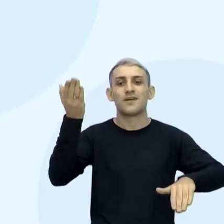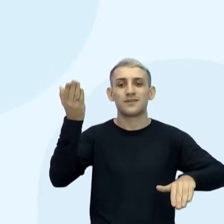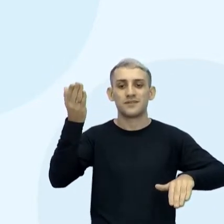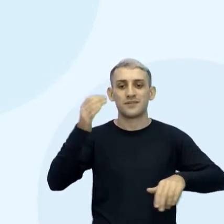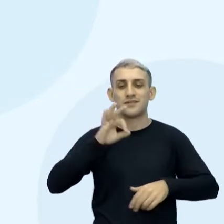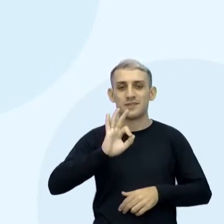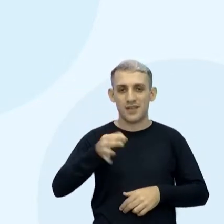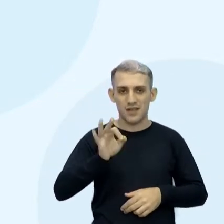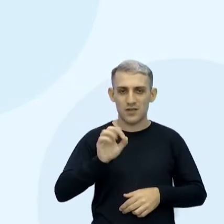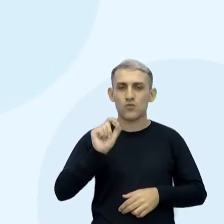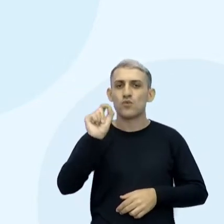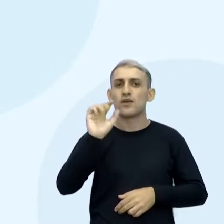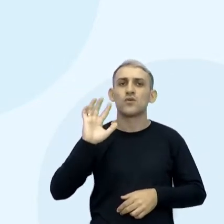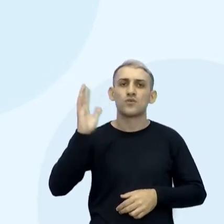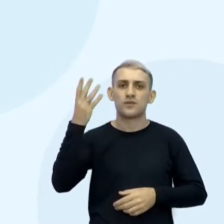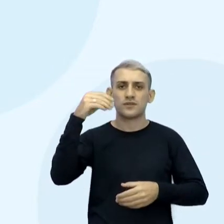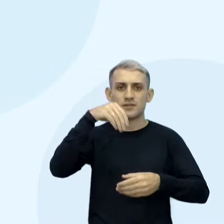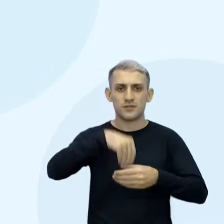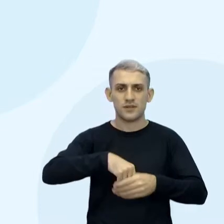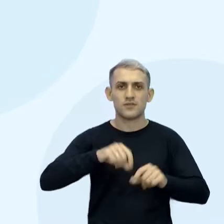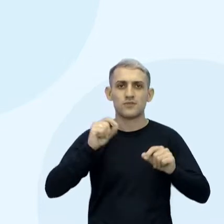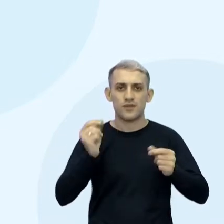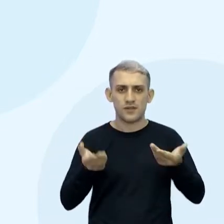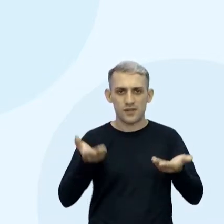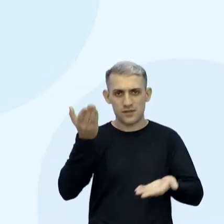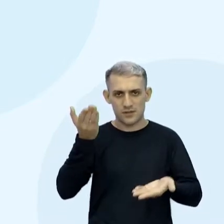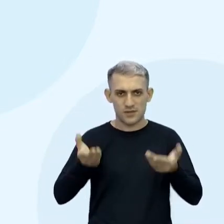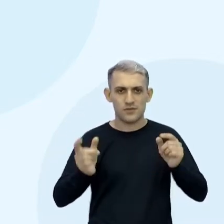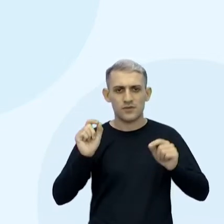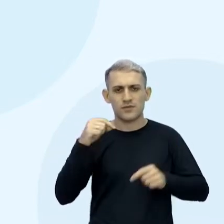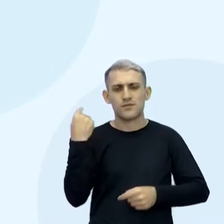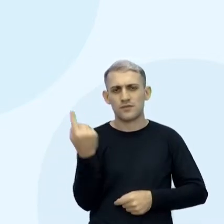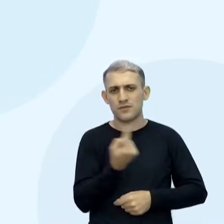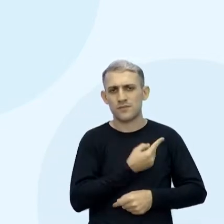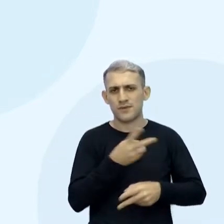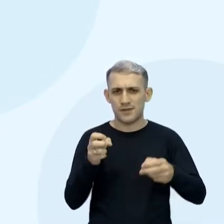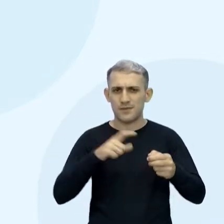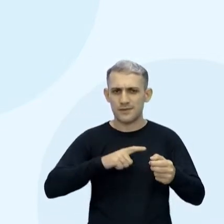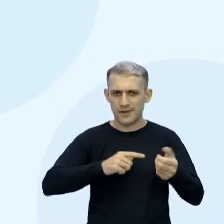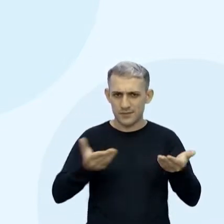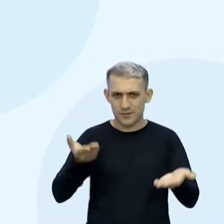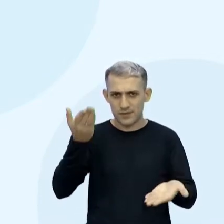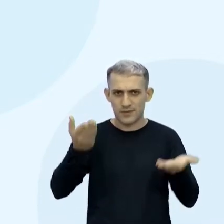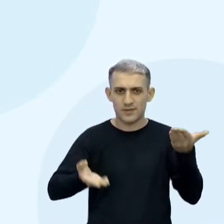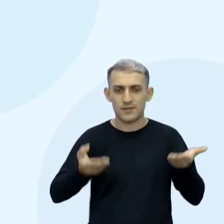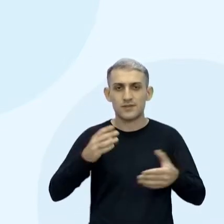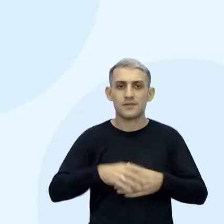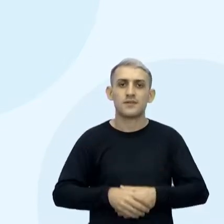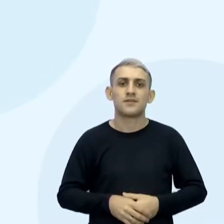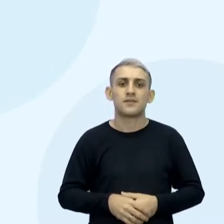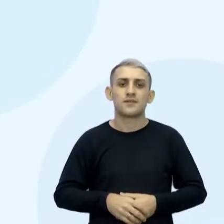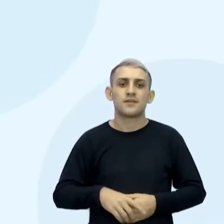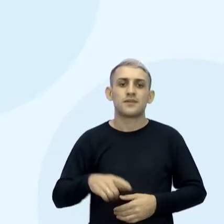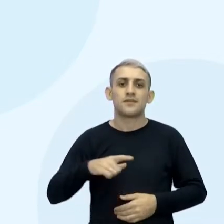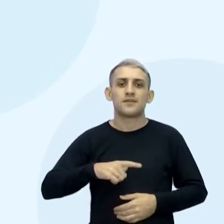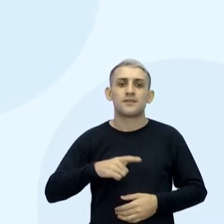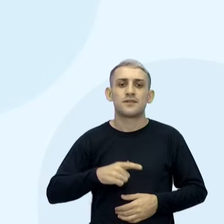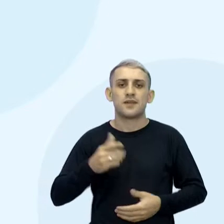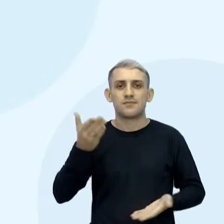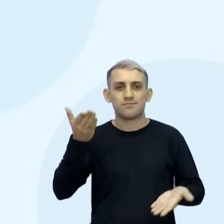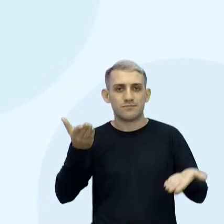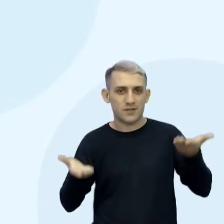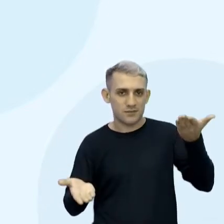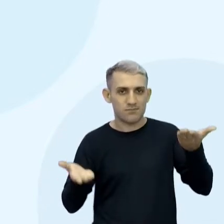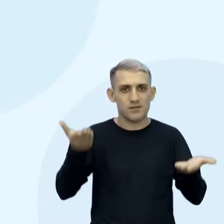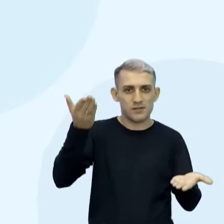de acontecer dentro desse equilíbrio? Percebam que nós temos um equilíbrio, e esse equilíbrio vai ser deslocado para algum dos